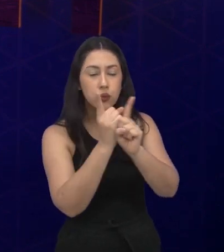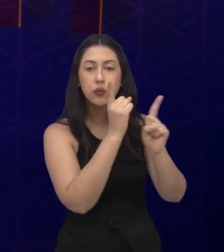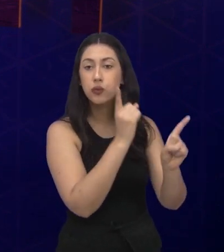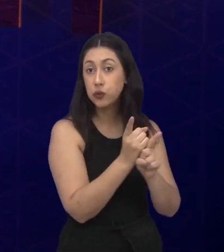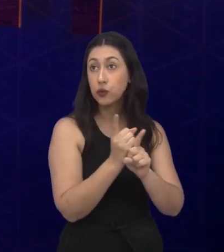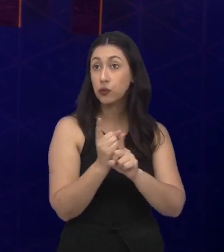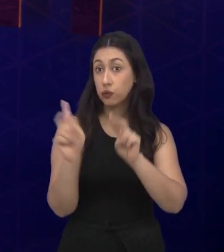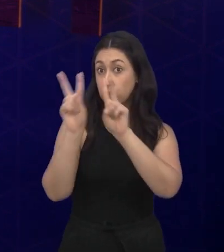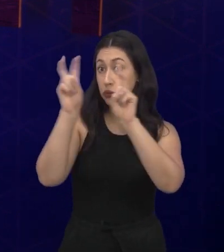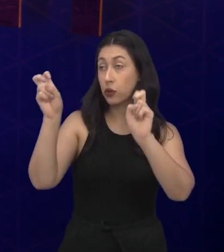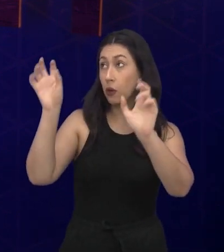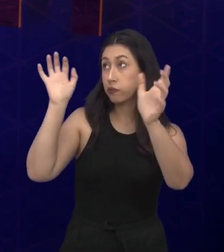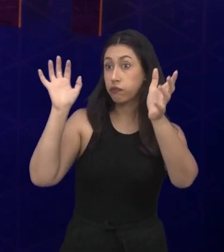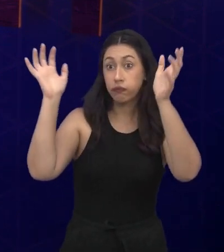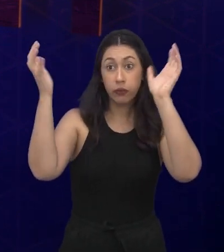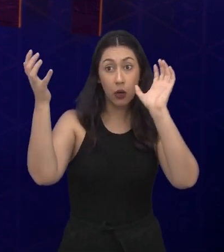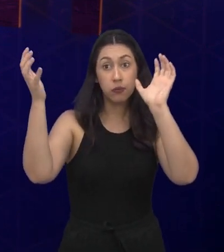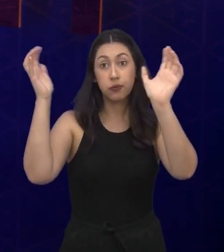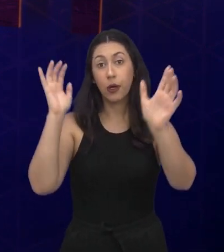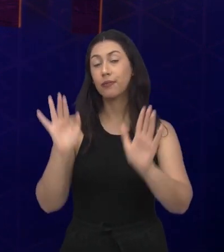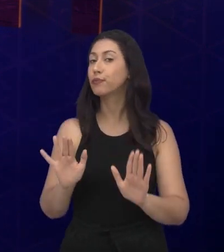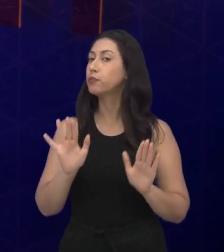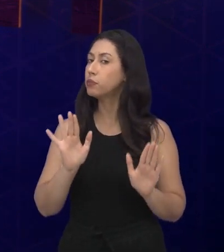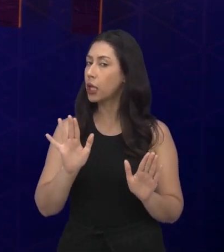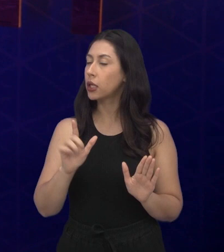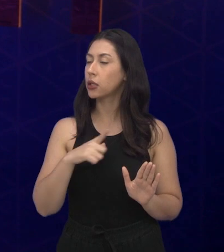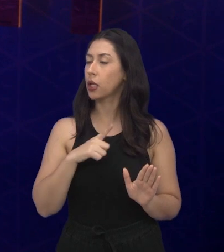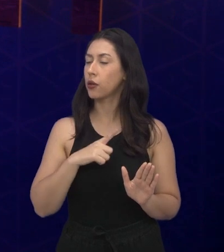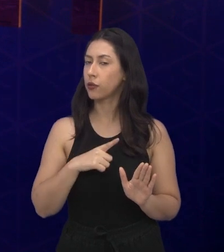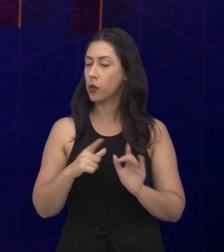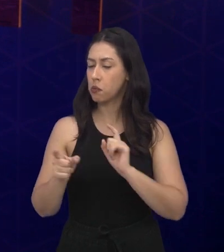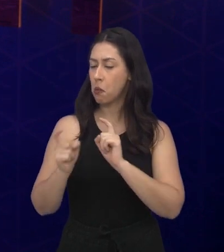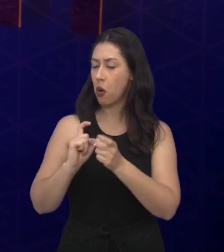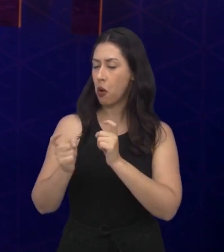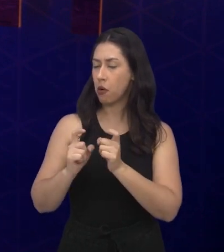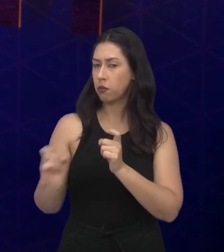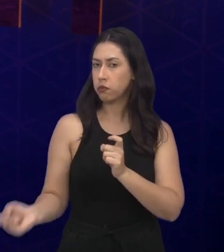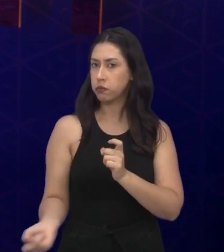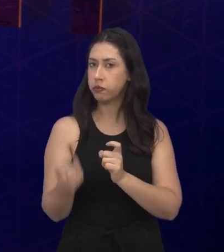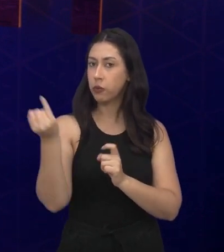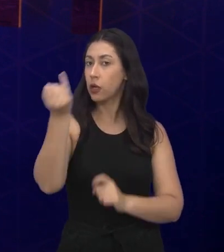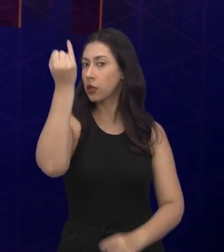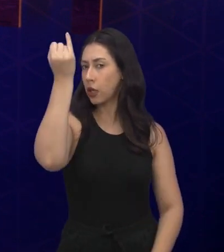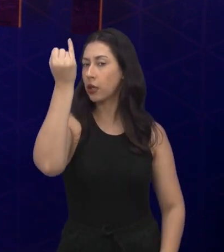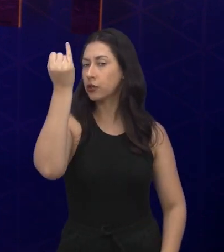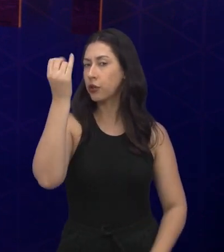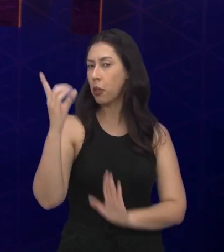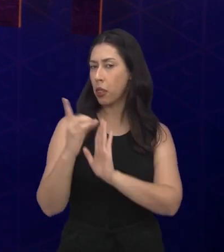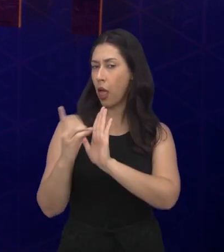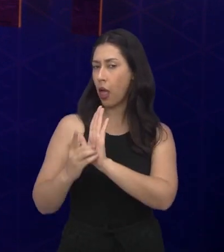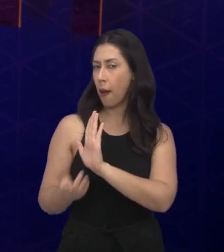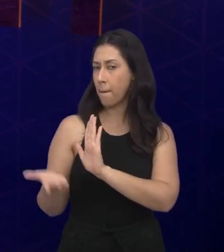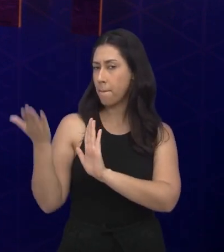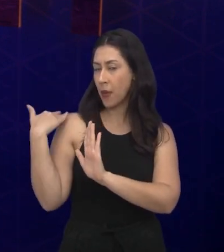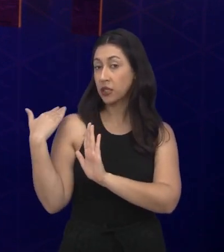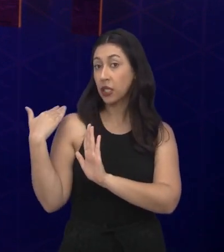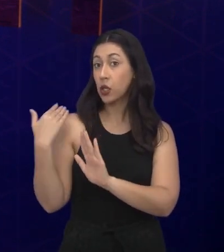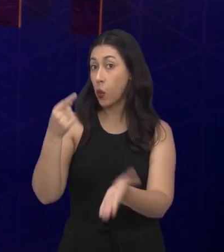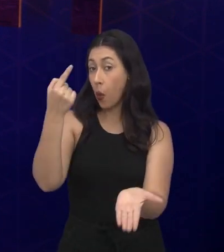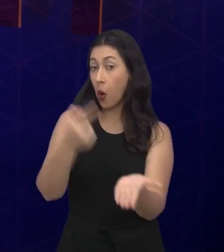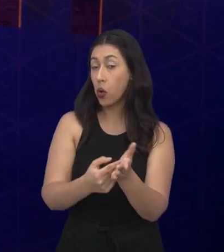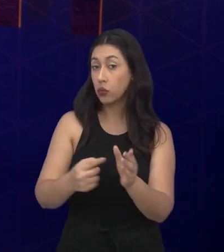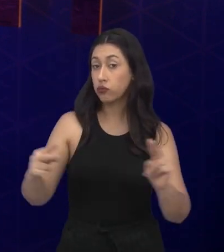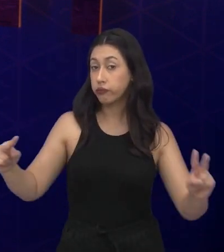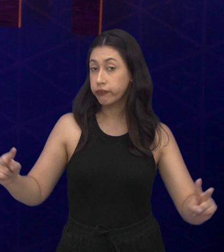de mudanças climáticas. Mas a gente teve um muito importante na década passada, que